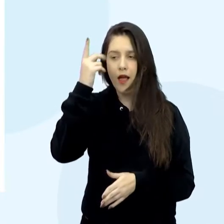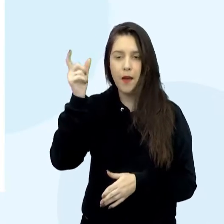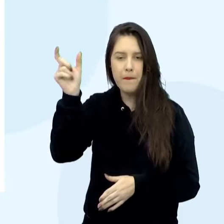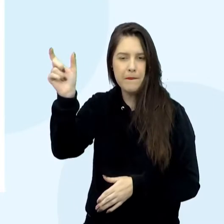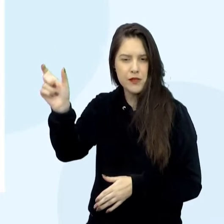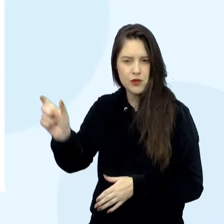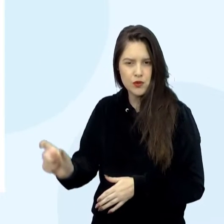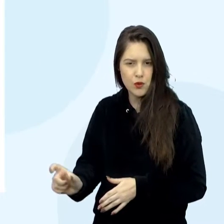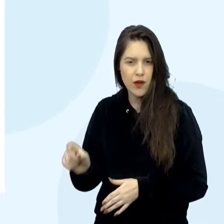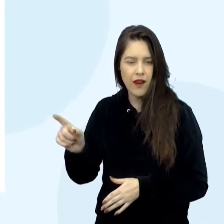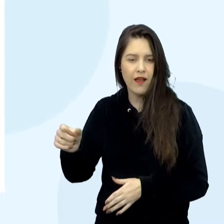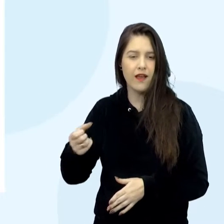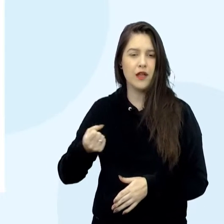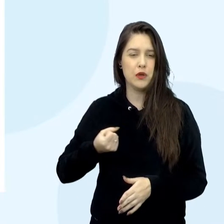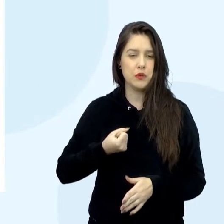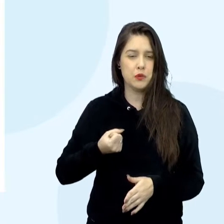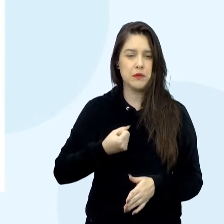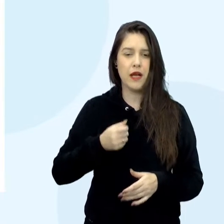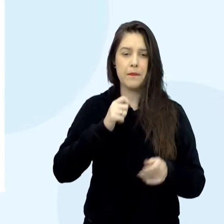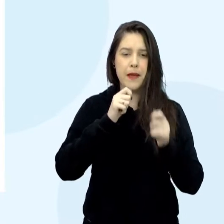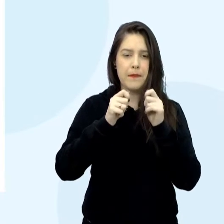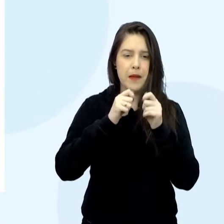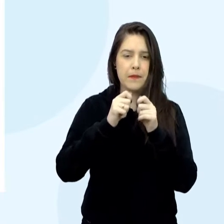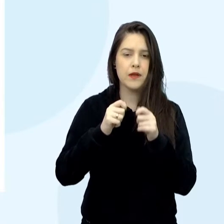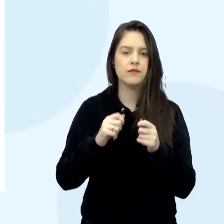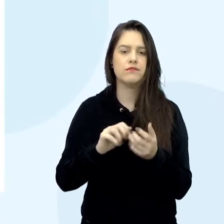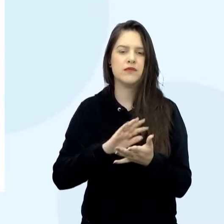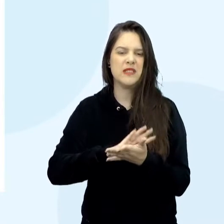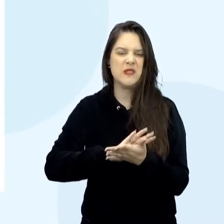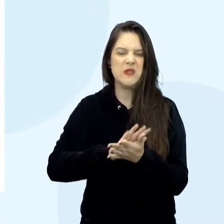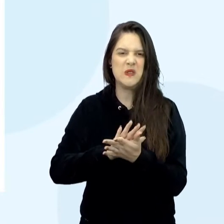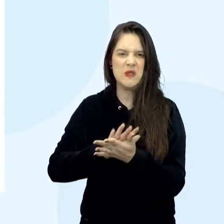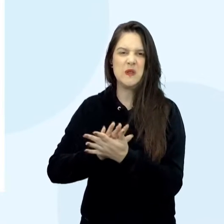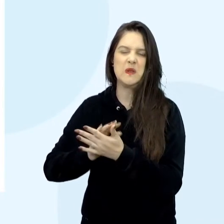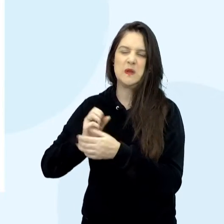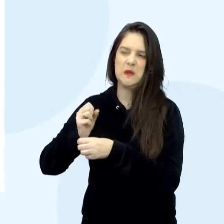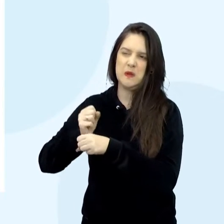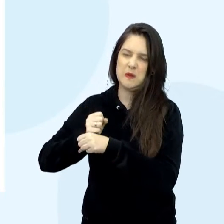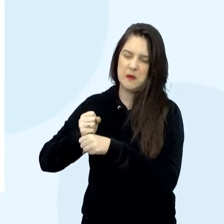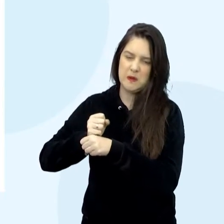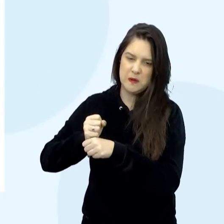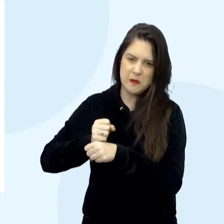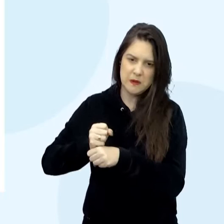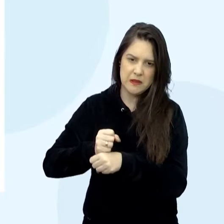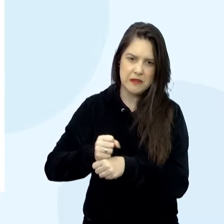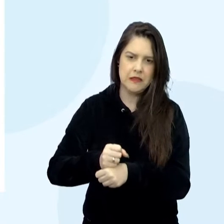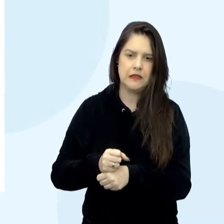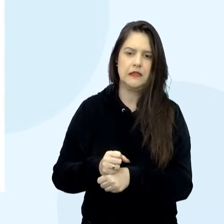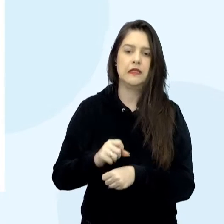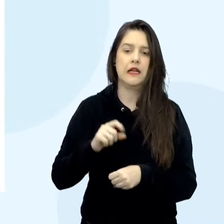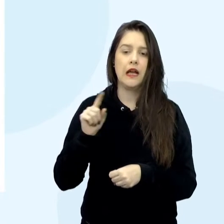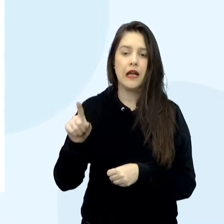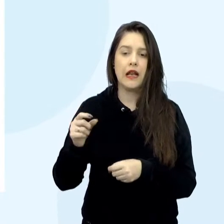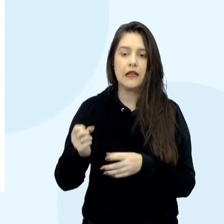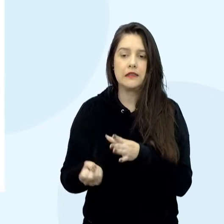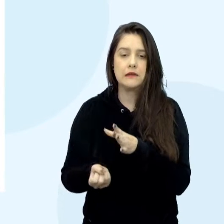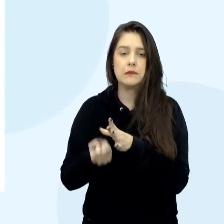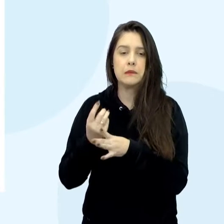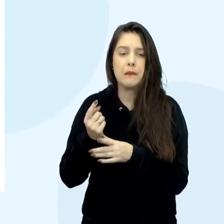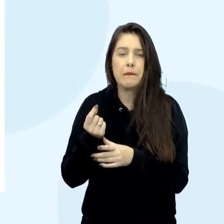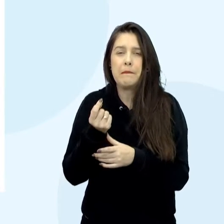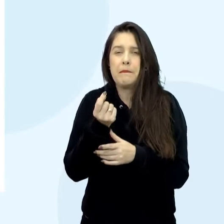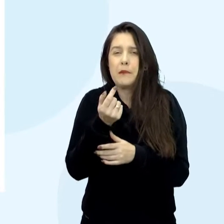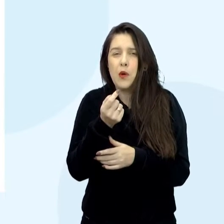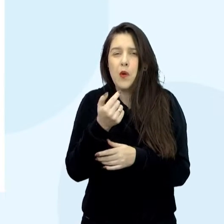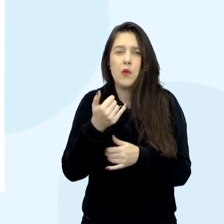inúmeras reportagens sobre discriminação durante todo o ano, ela transmite poucos Jogos